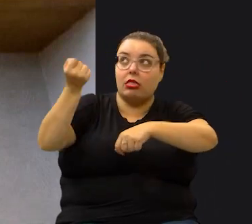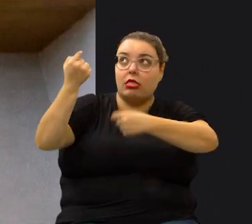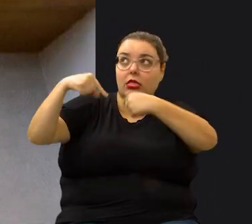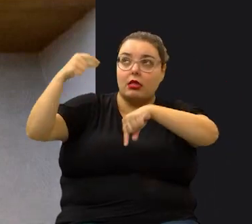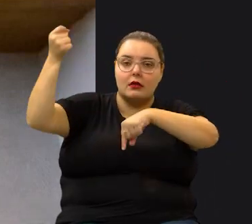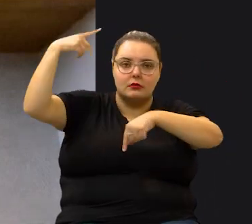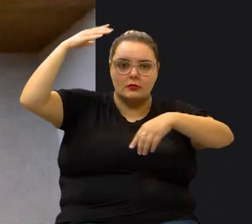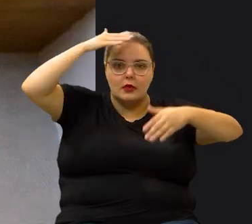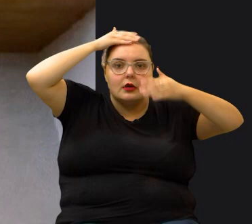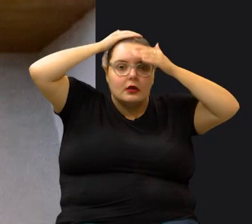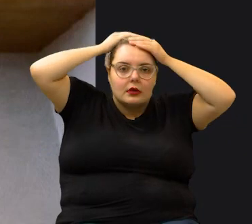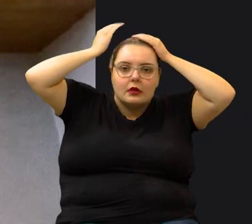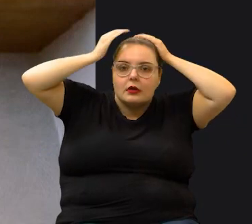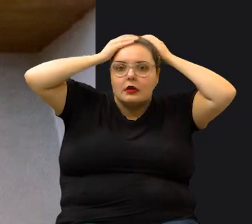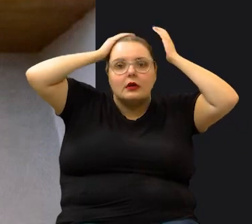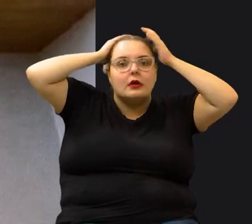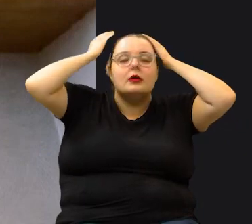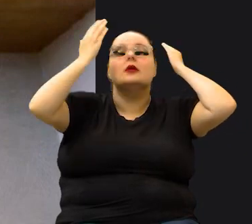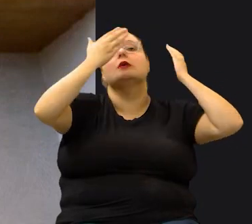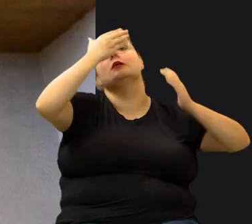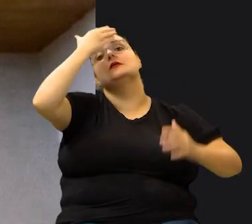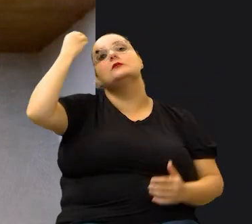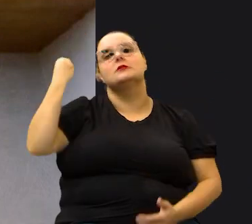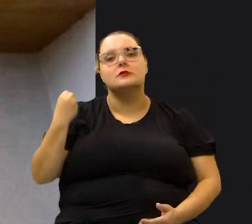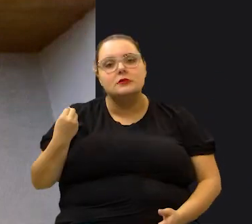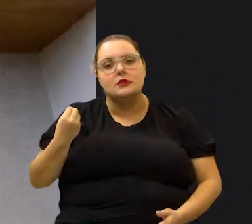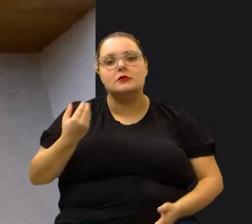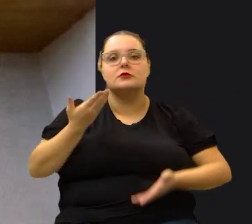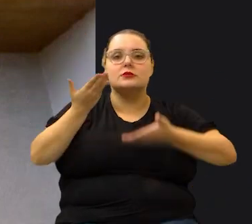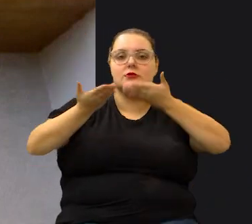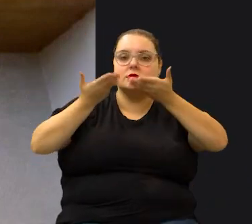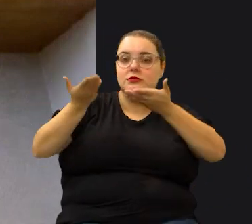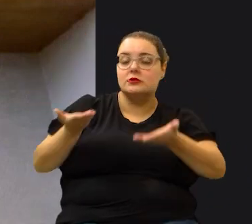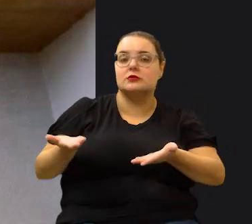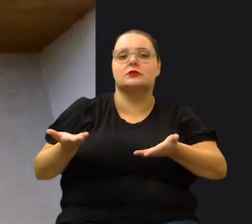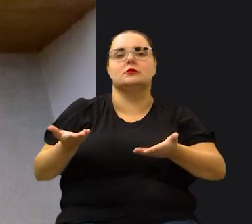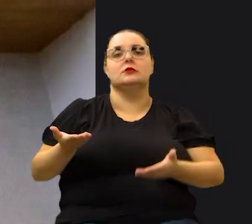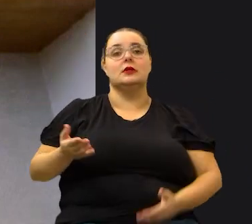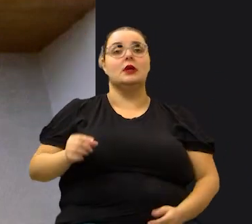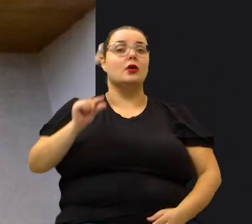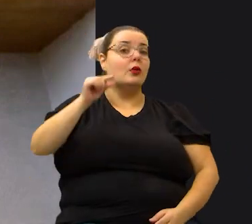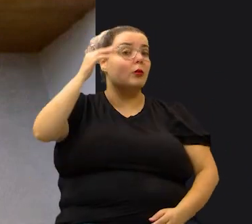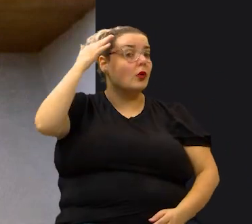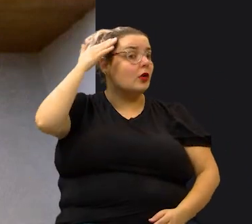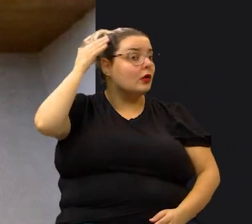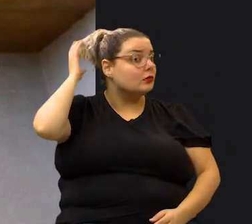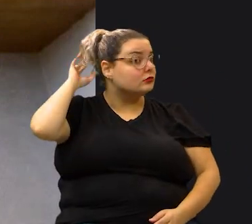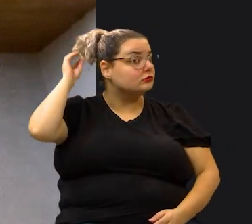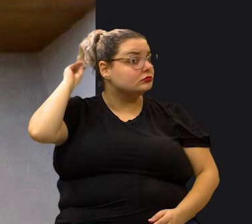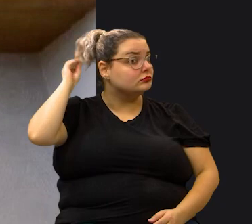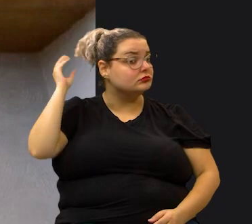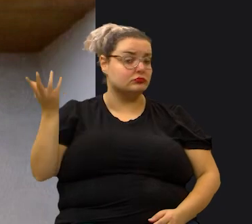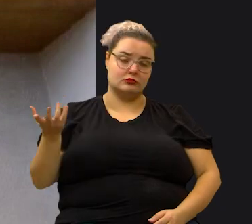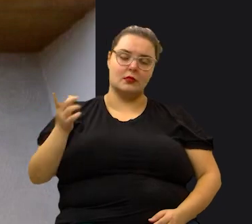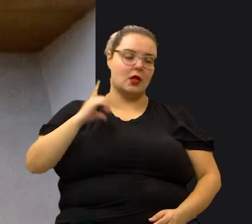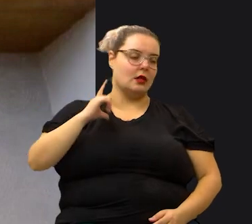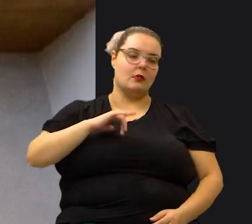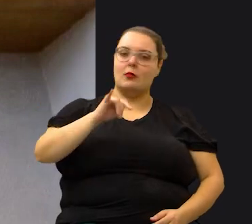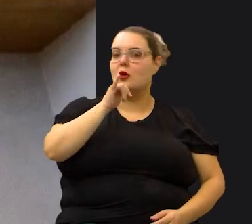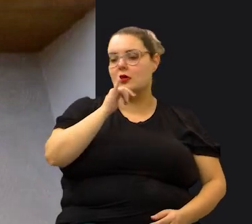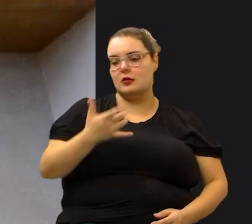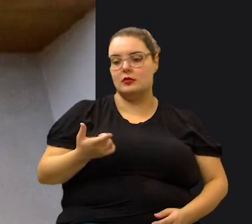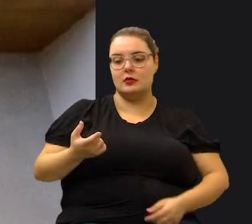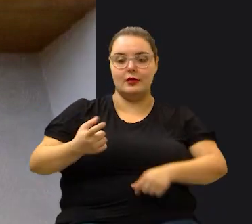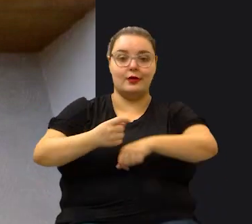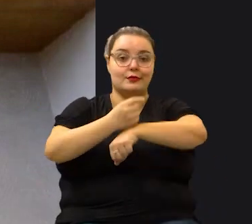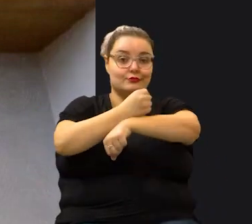essa área. Então, muitas vezes as pessoas com calvície mais acentuada, com pouco cabelo, elas podem ter manifestações como, por exemplo,